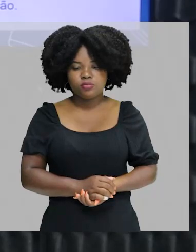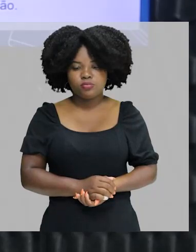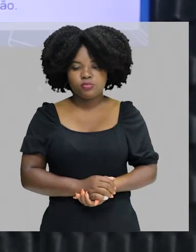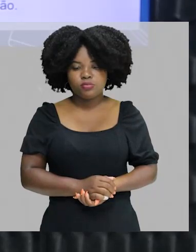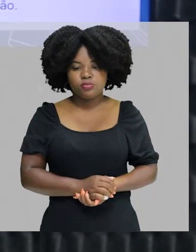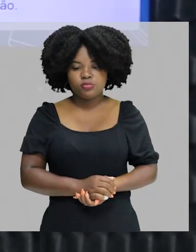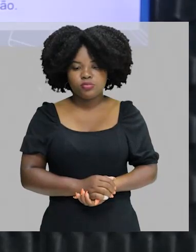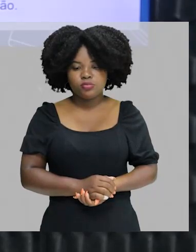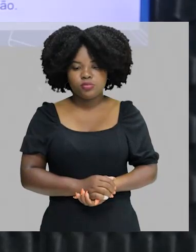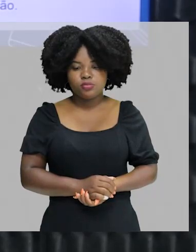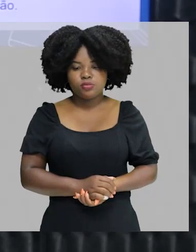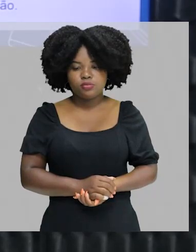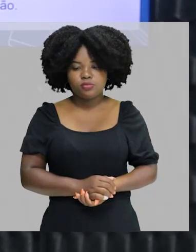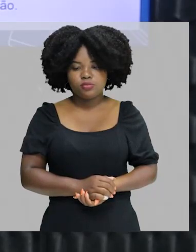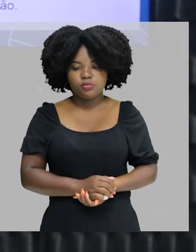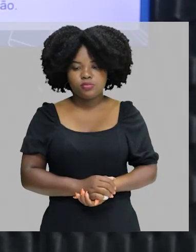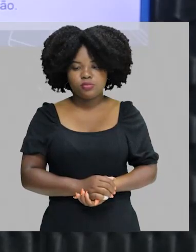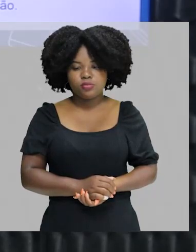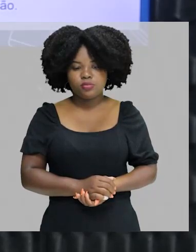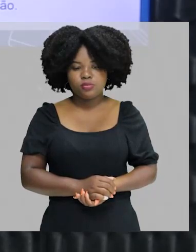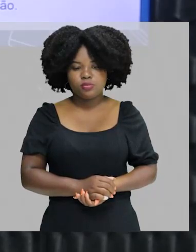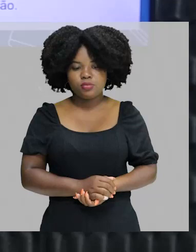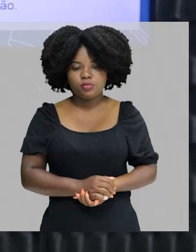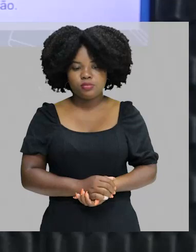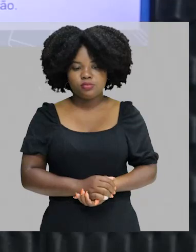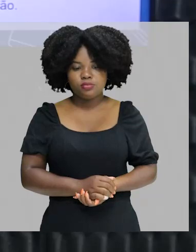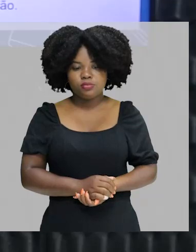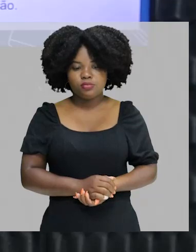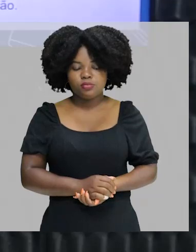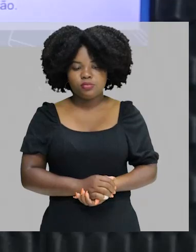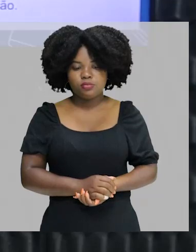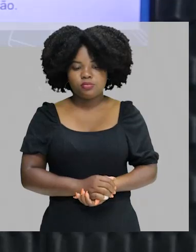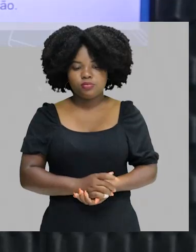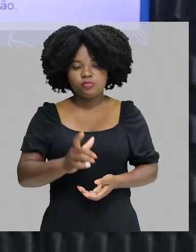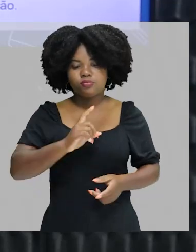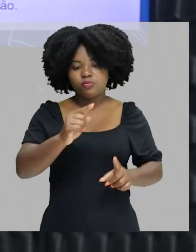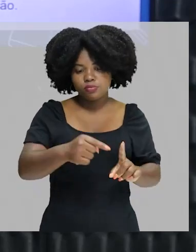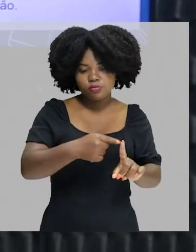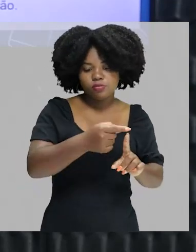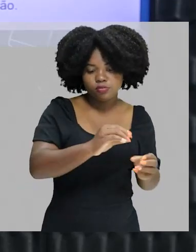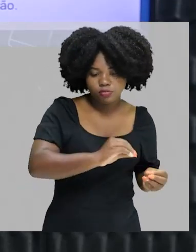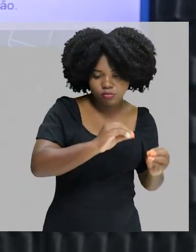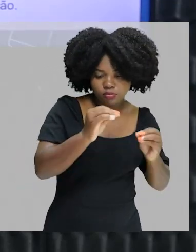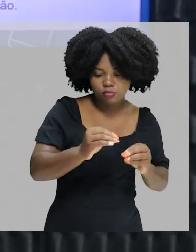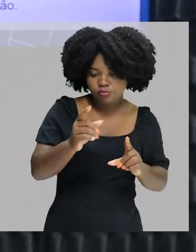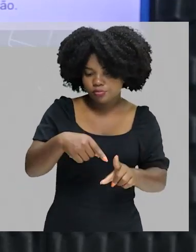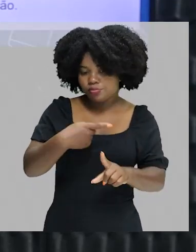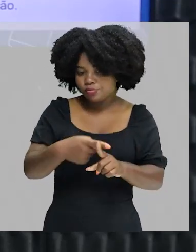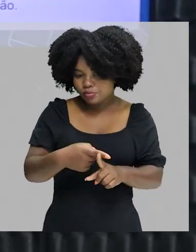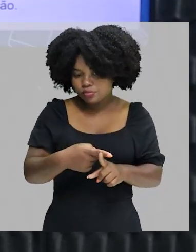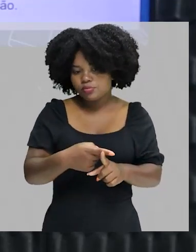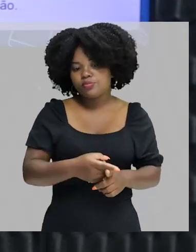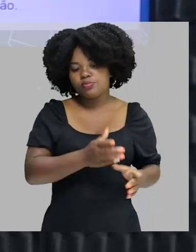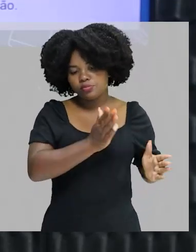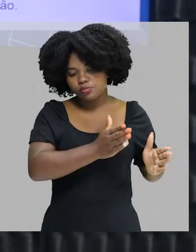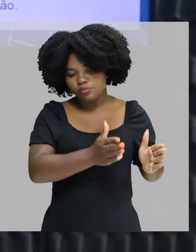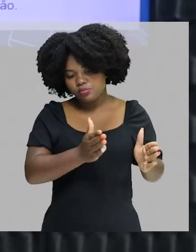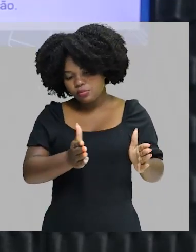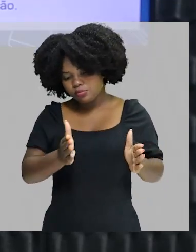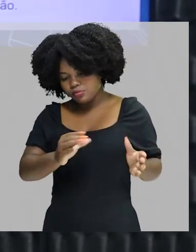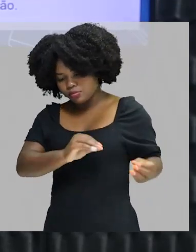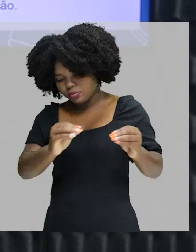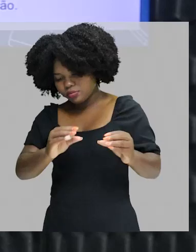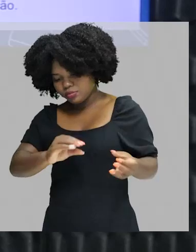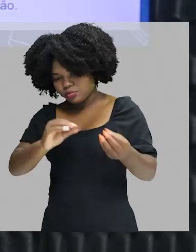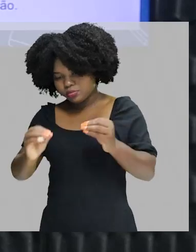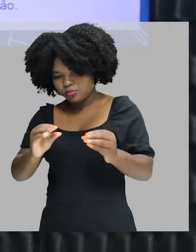por monômeros de aminoácidos. Então, nós vamos estar adicionando de forma sucessiva